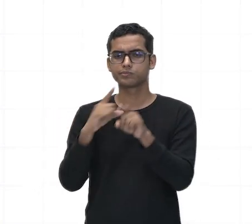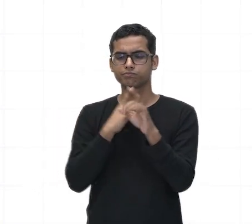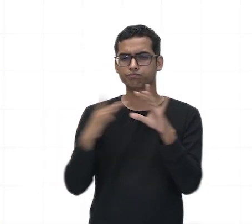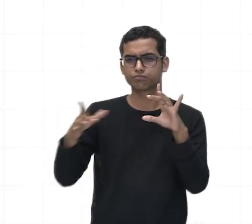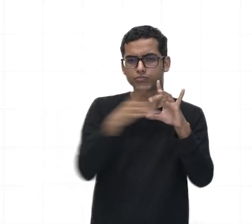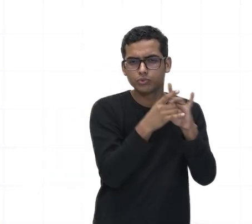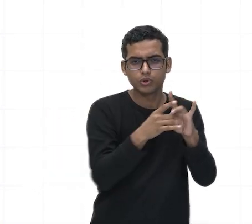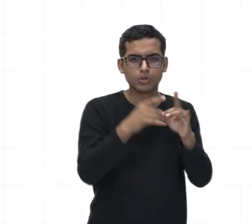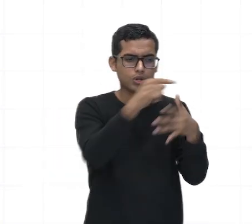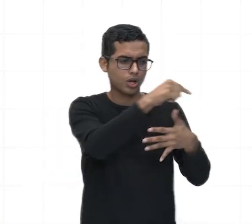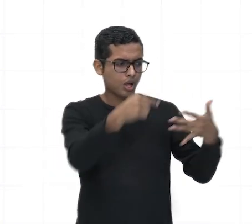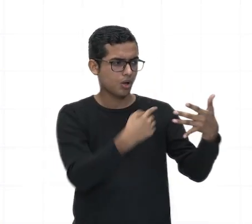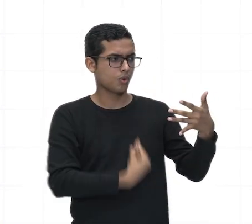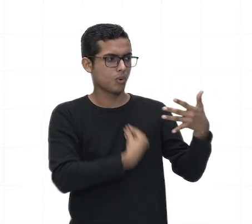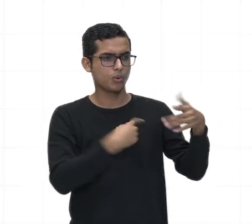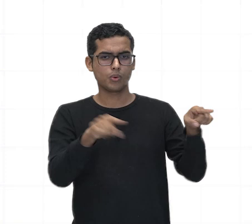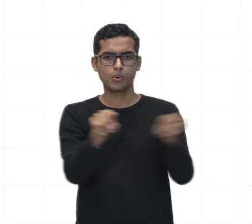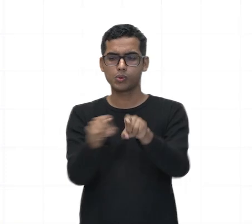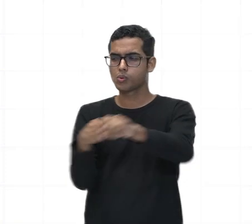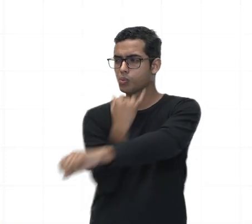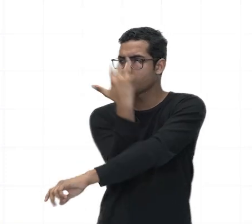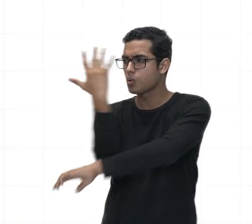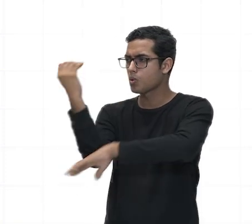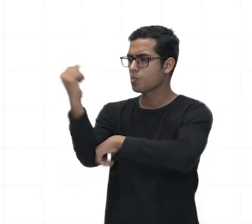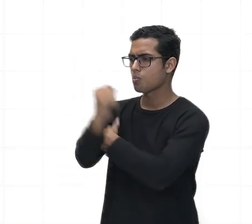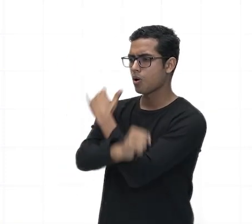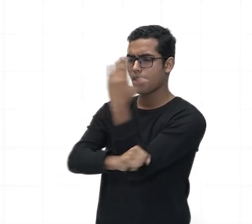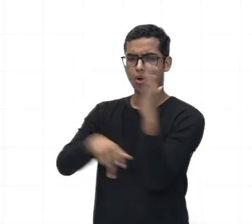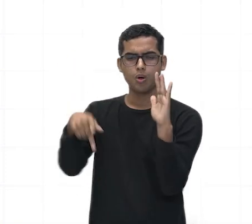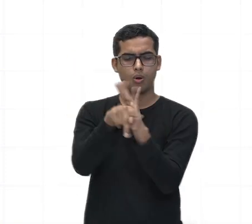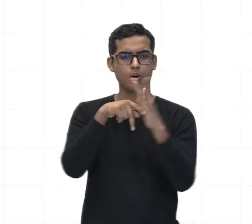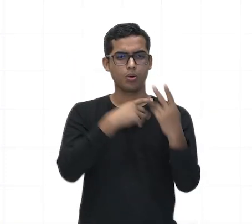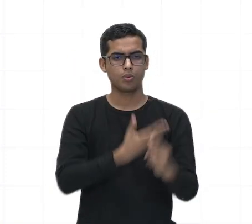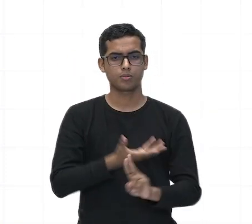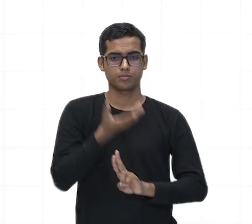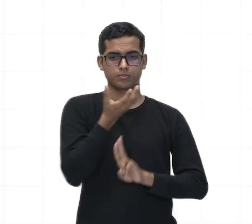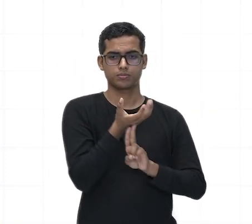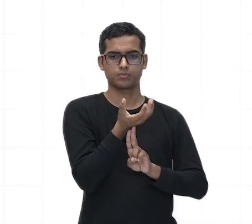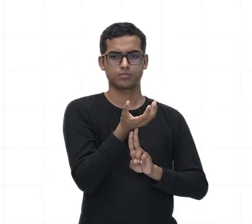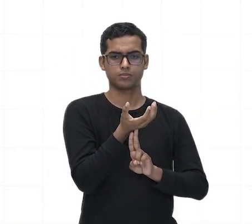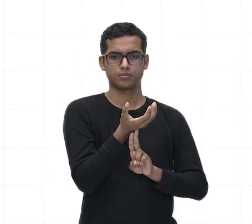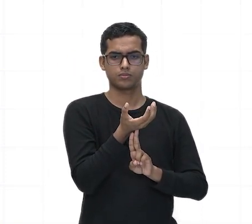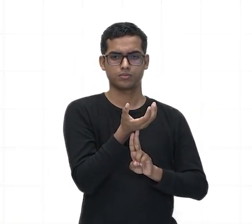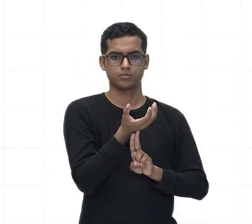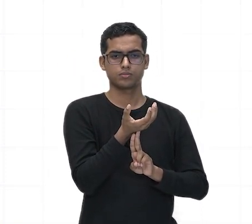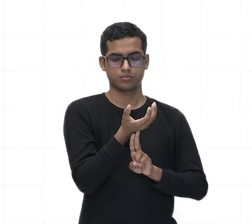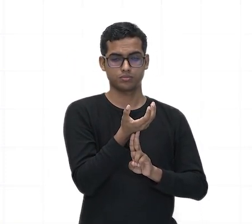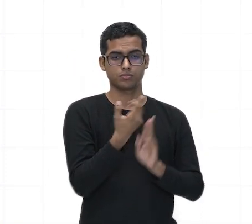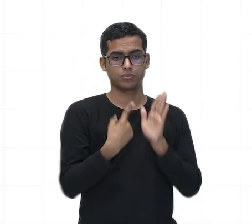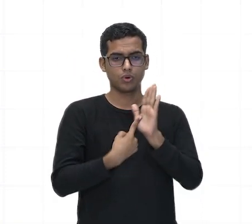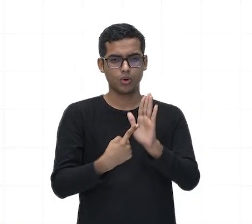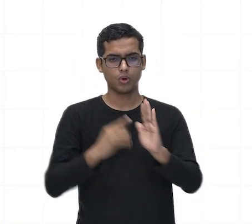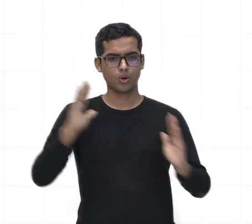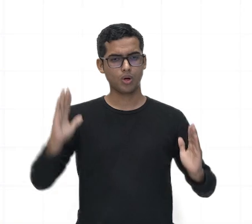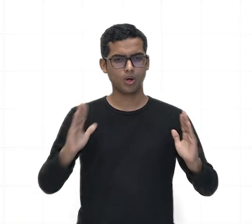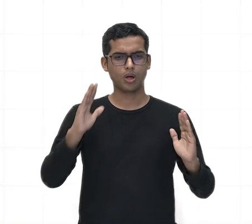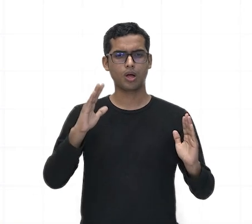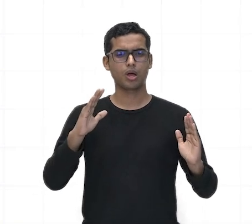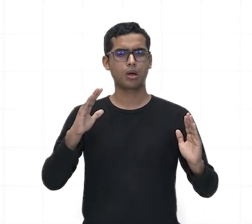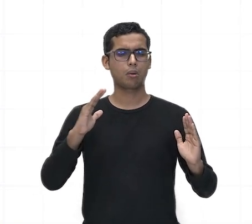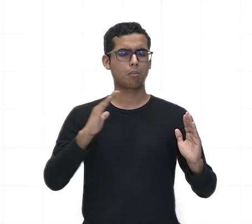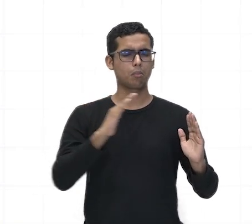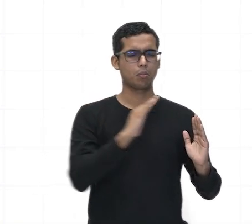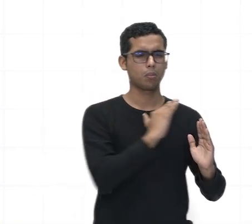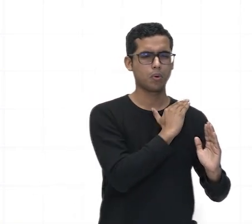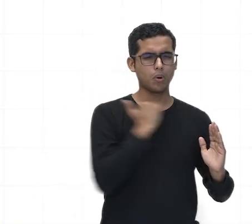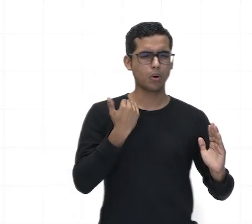aos elementos da vida, né? Ela acabou deixando umas lacunas nessa parte de morte e